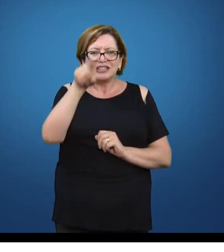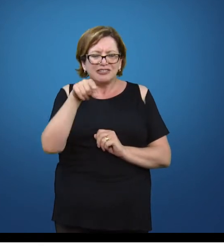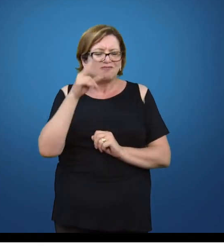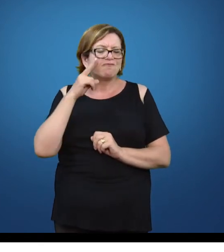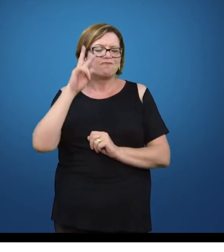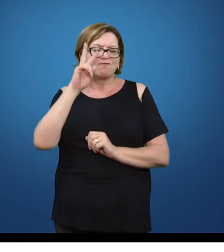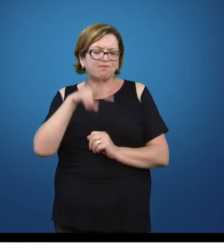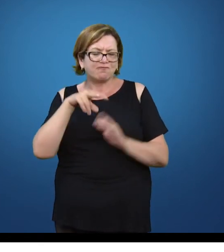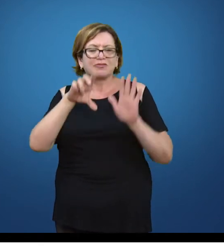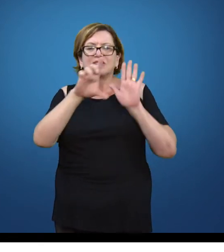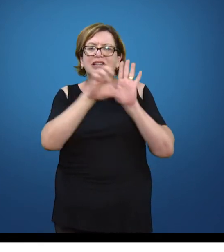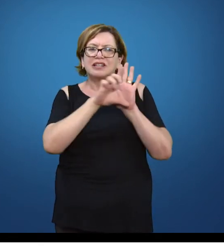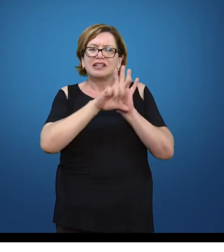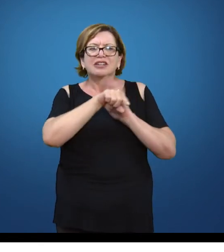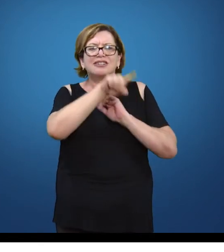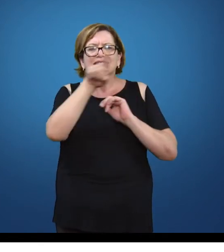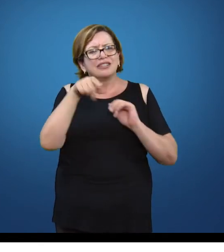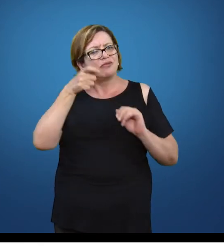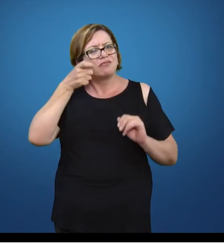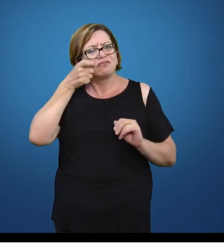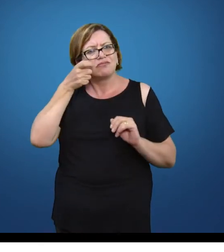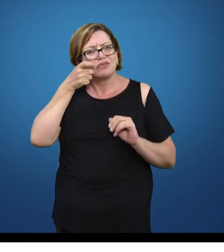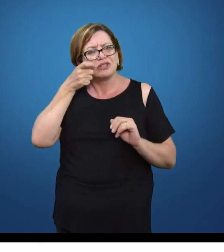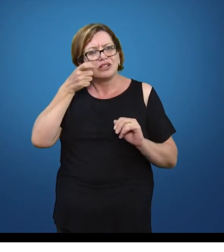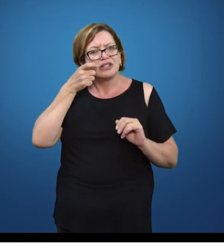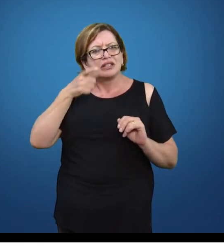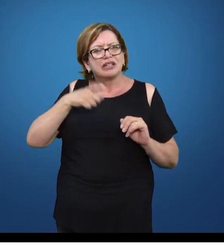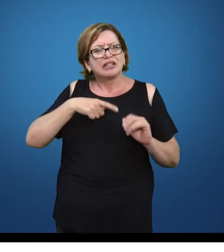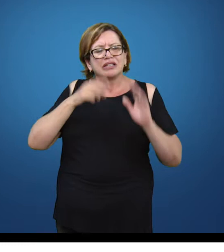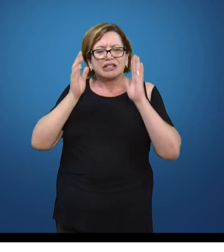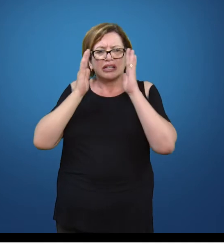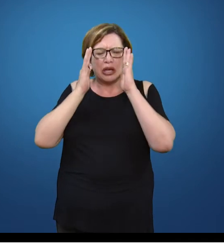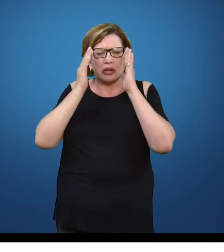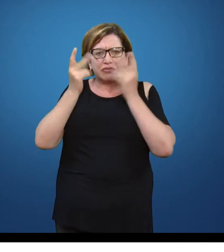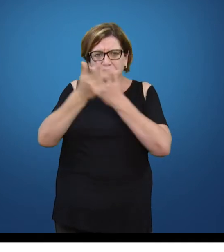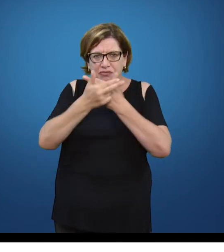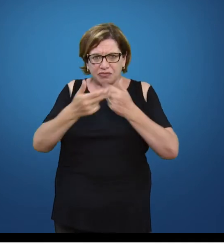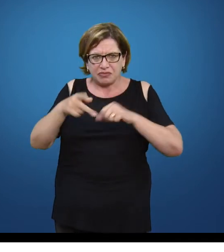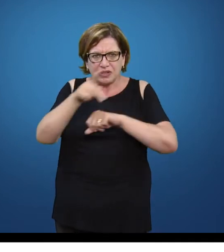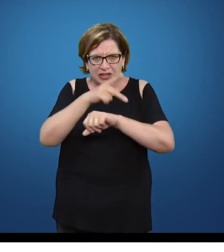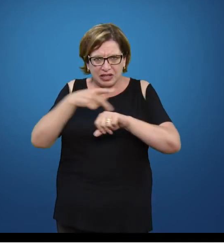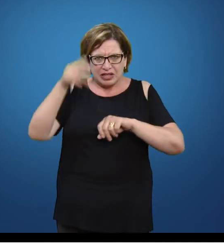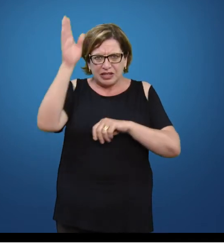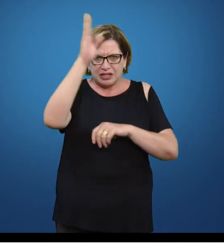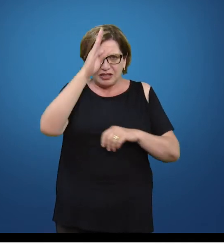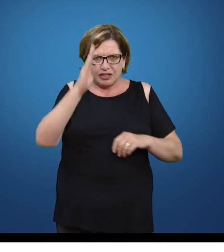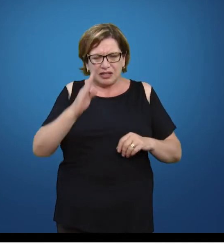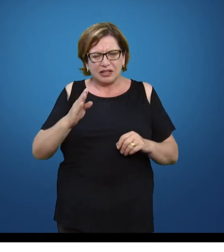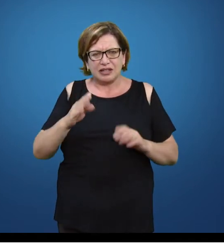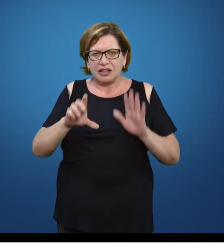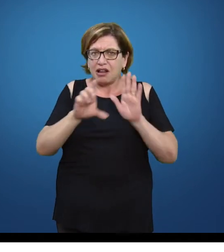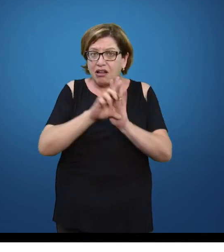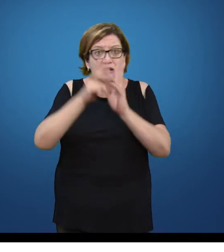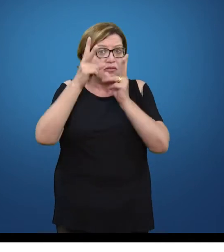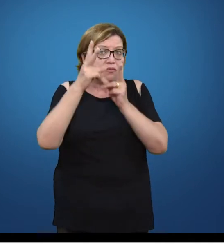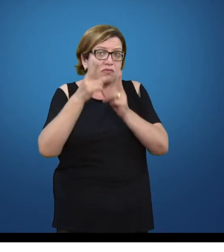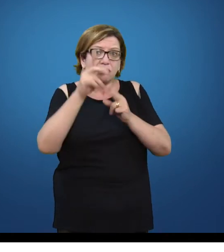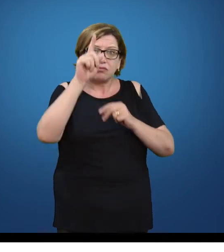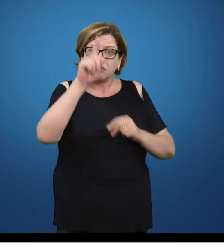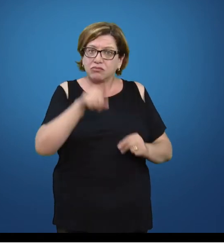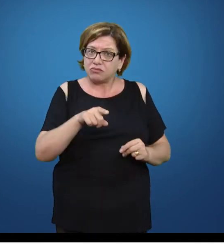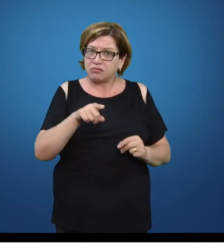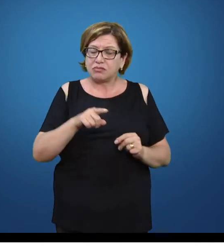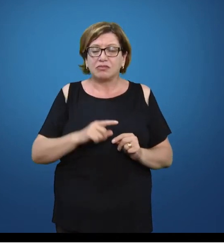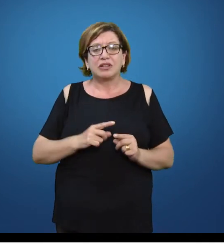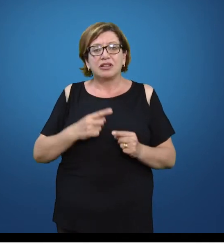legislação, vocês vão observar que nos quadrantes do nosso país, a legislação é a mesma, no sentido